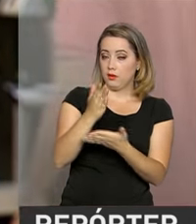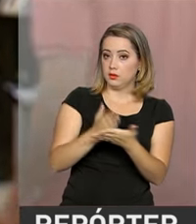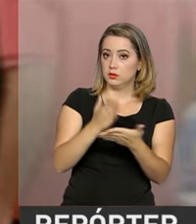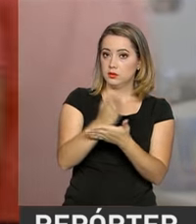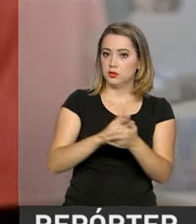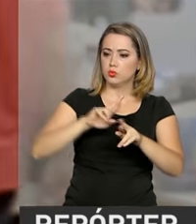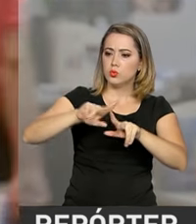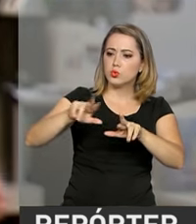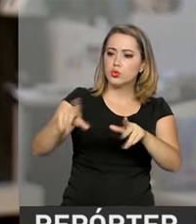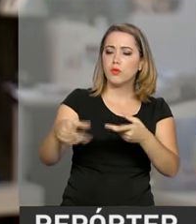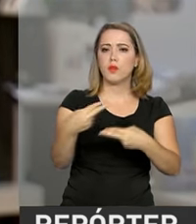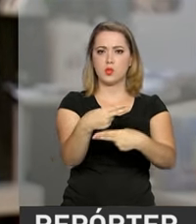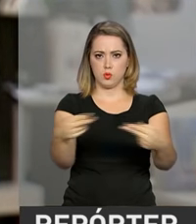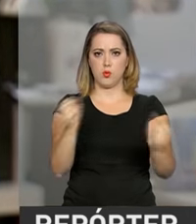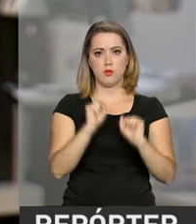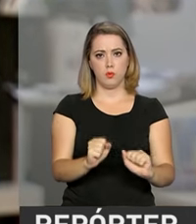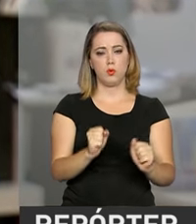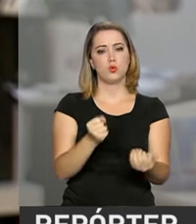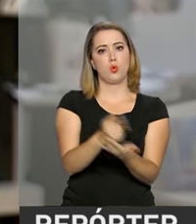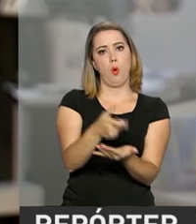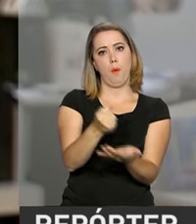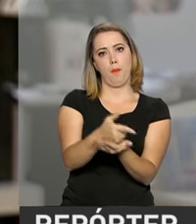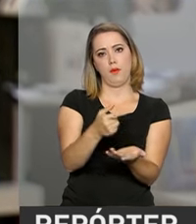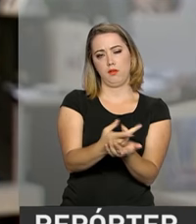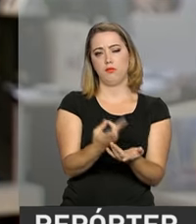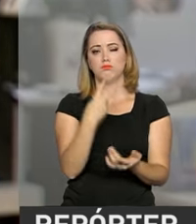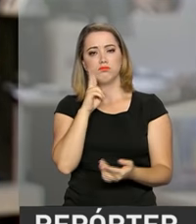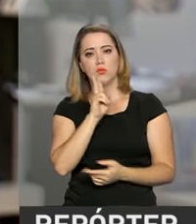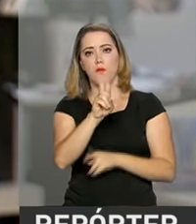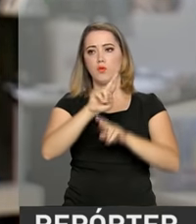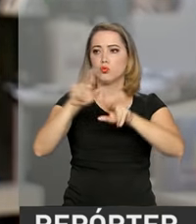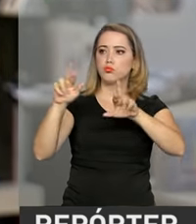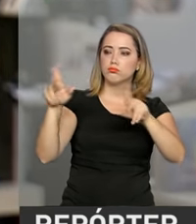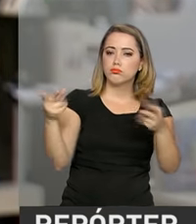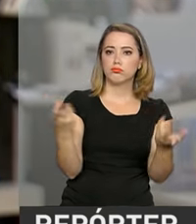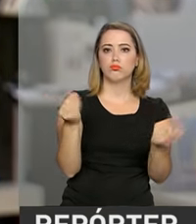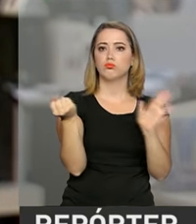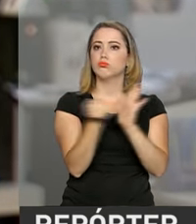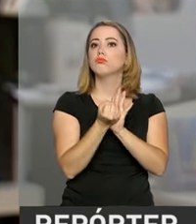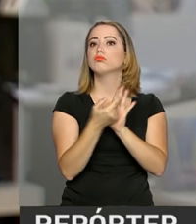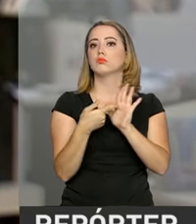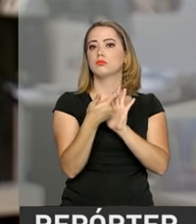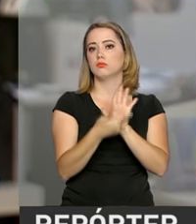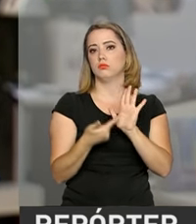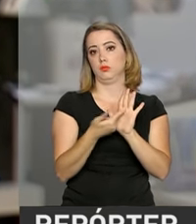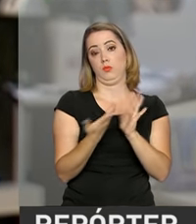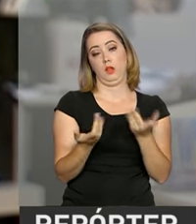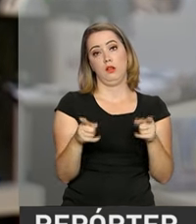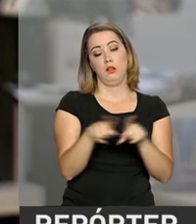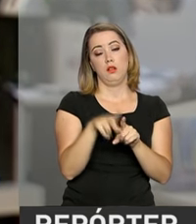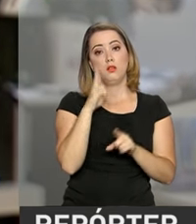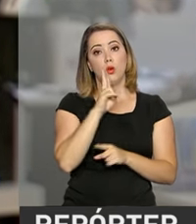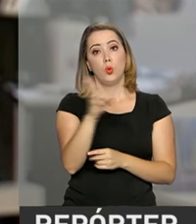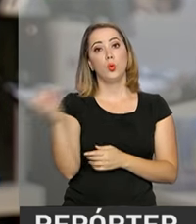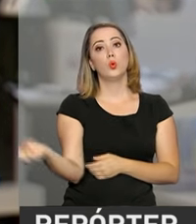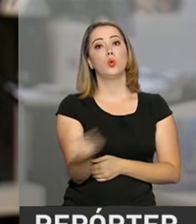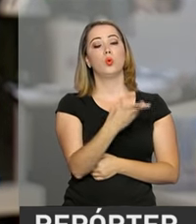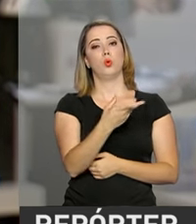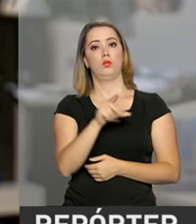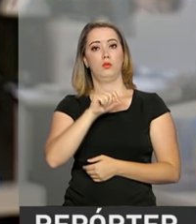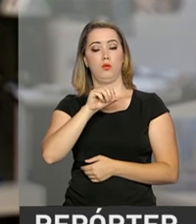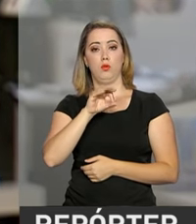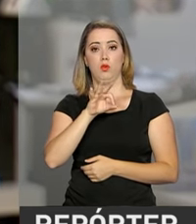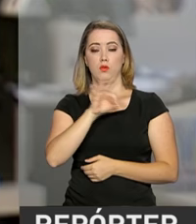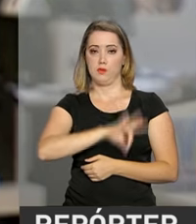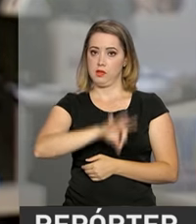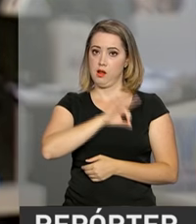soja essa quantidade é claro Depende das marcas escolhidas agora segundo diees com o novo mínimo dá para comprar mais de duas cestas